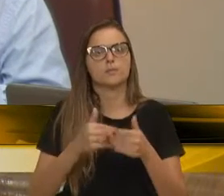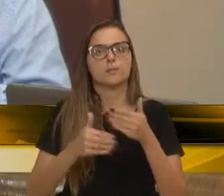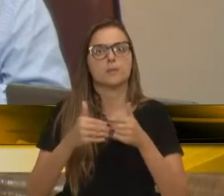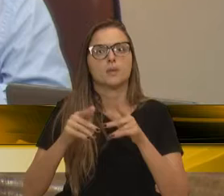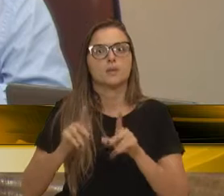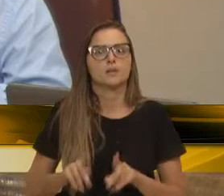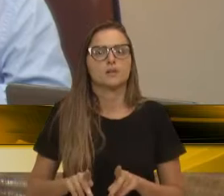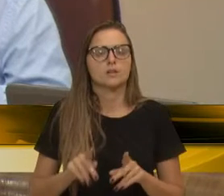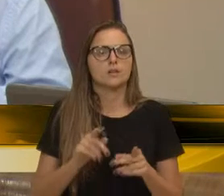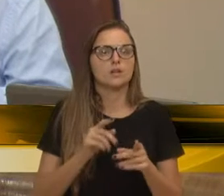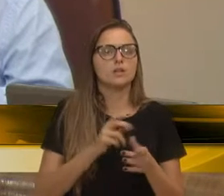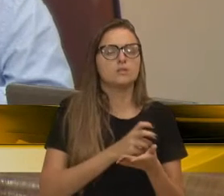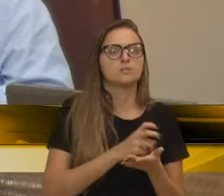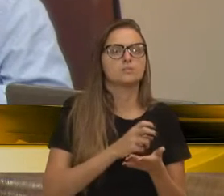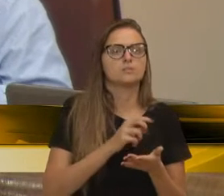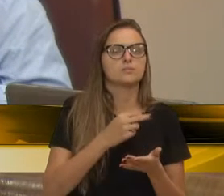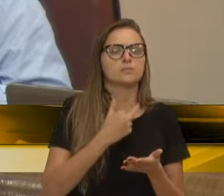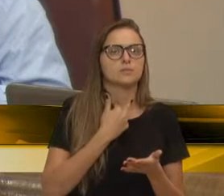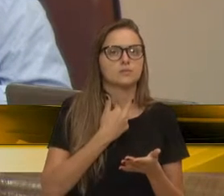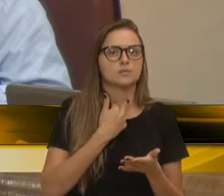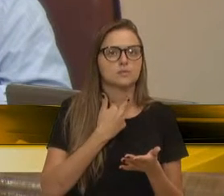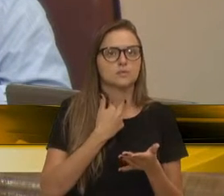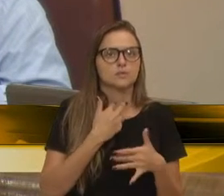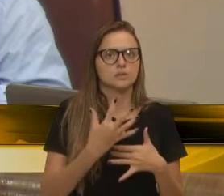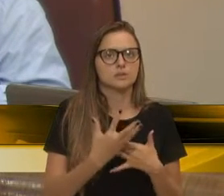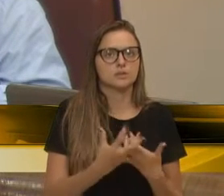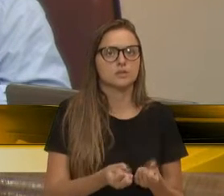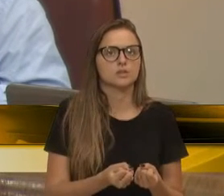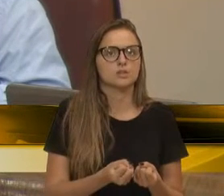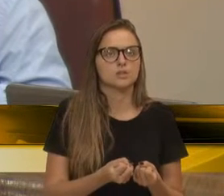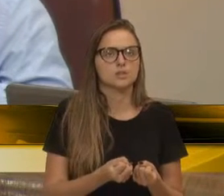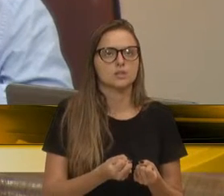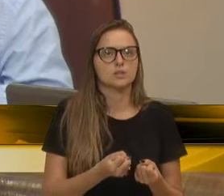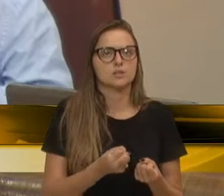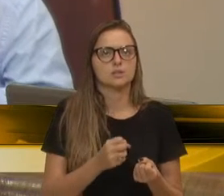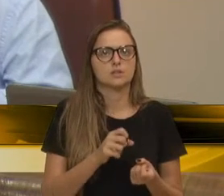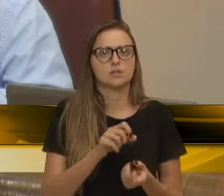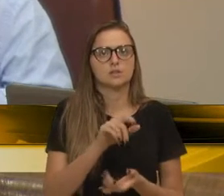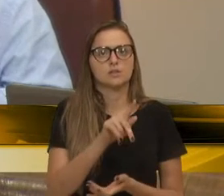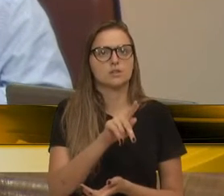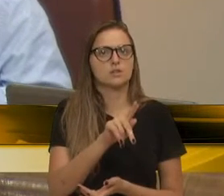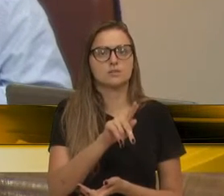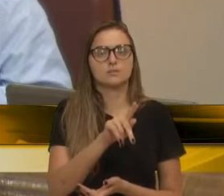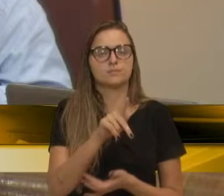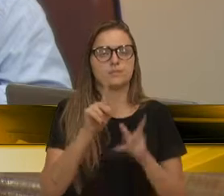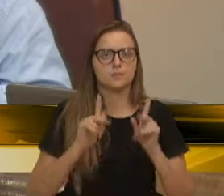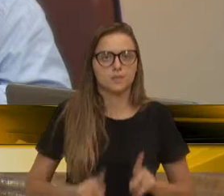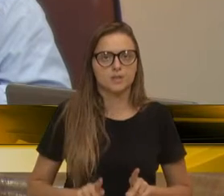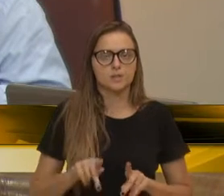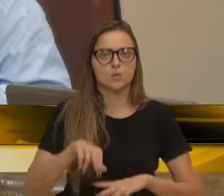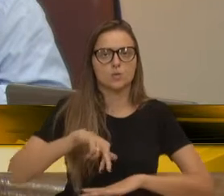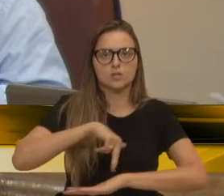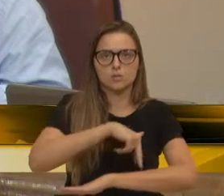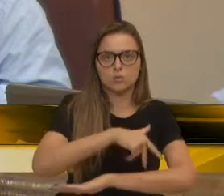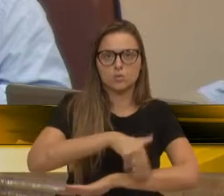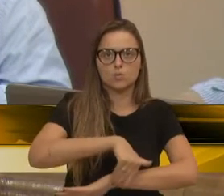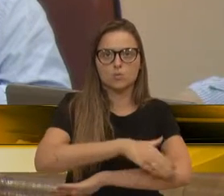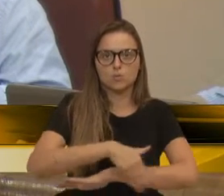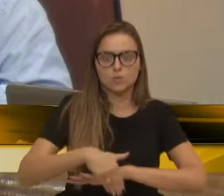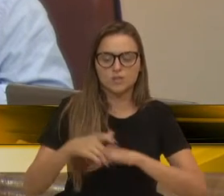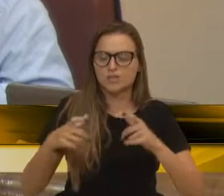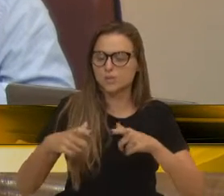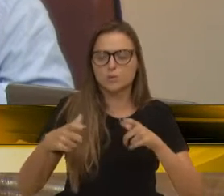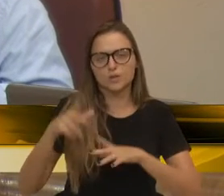impedir por qualquer meio o livre trânsito de pedestres ou veículos nas ruas praças passeios estradas e caminhos